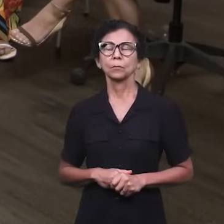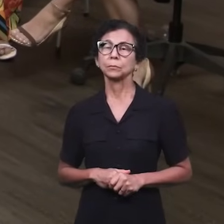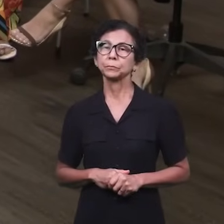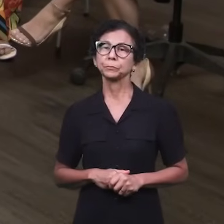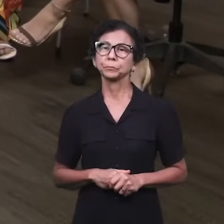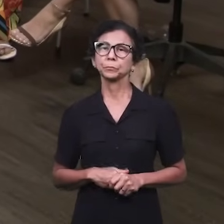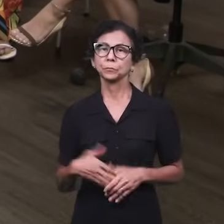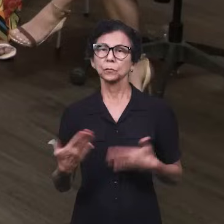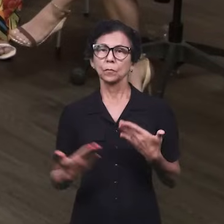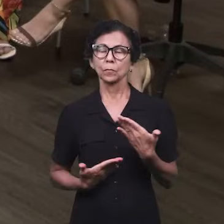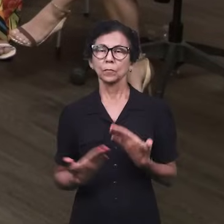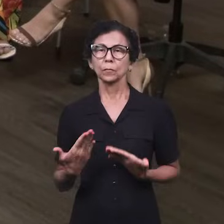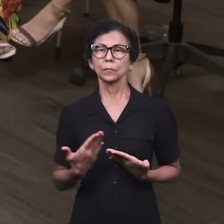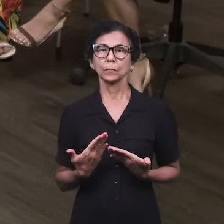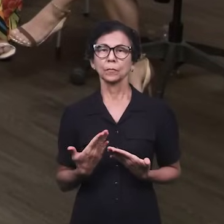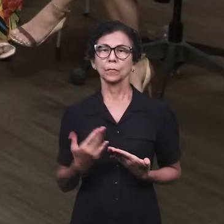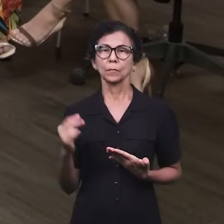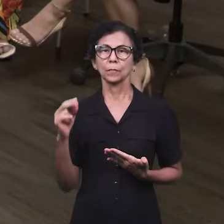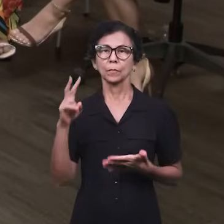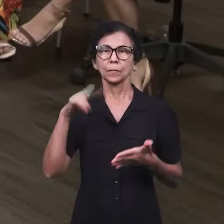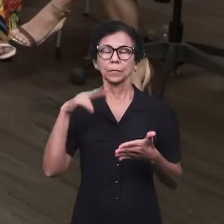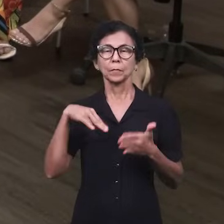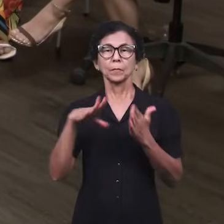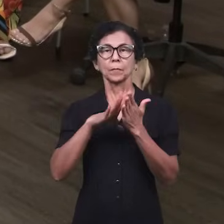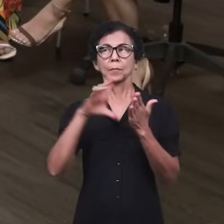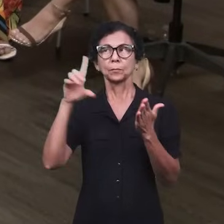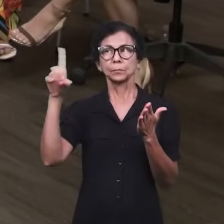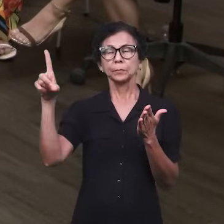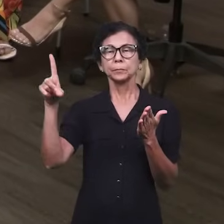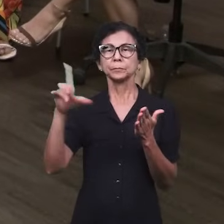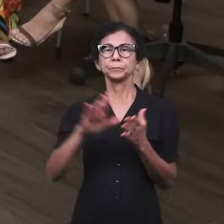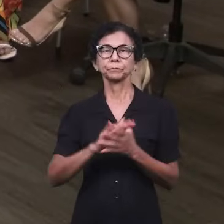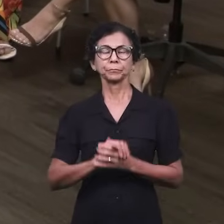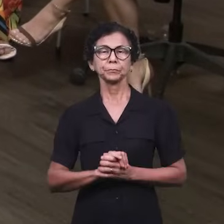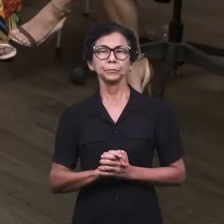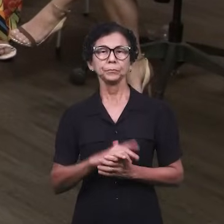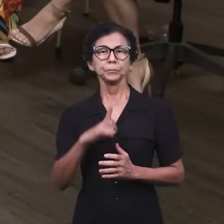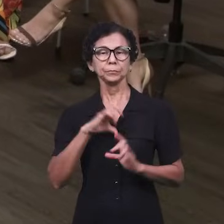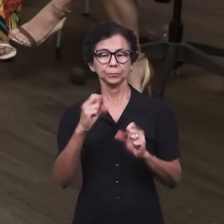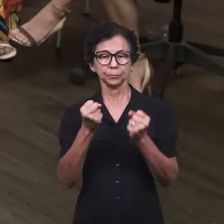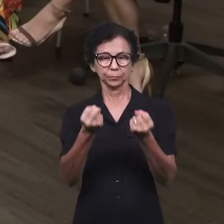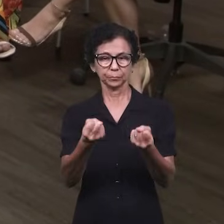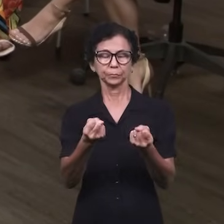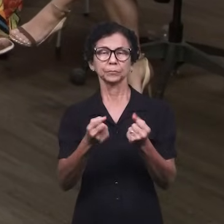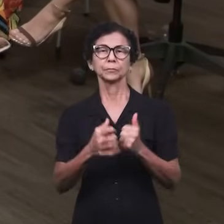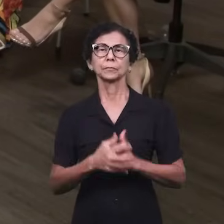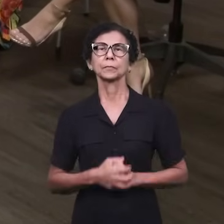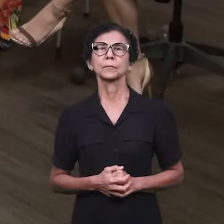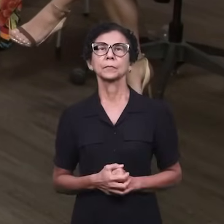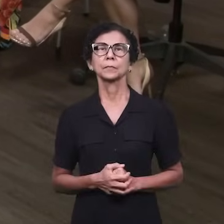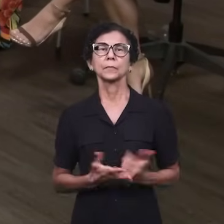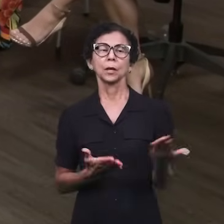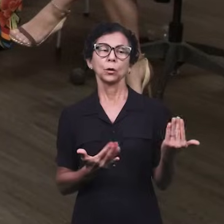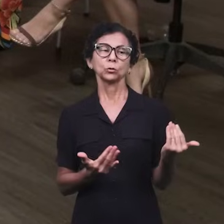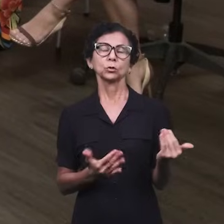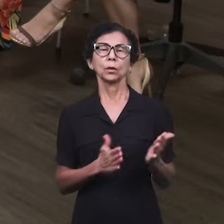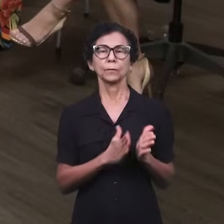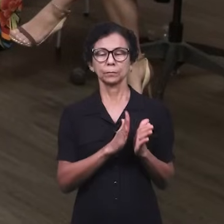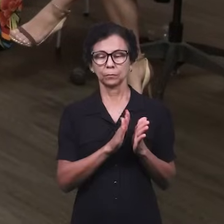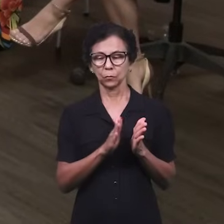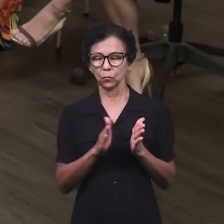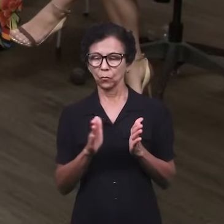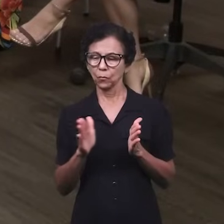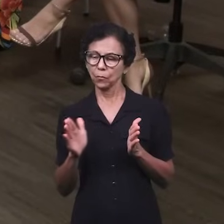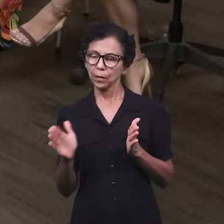é um elemento de Vitória com um aspecto todos não são só os jovens não cada um de nós na sua fase da vida